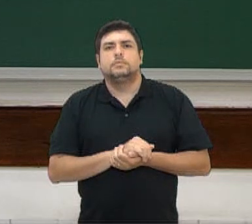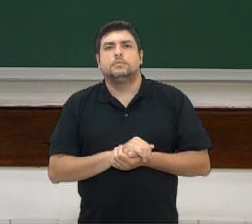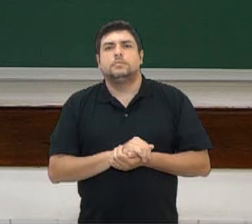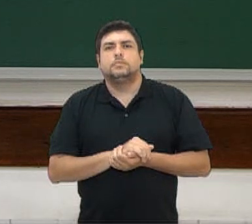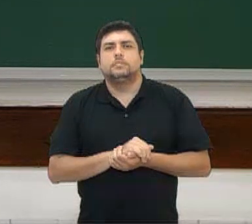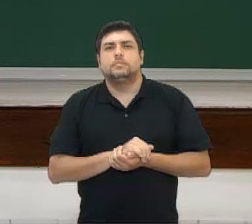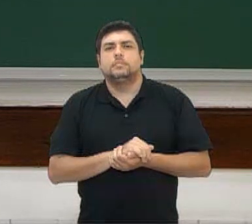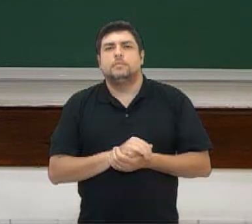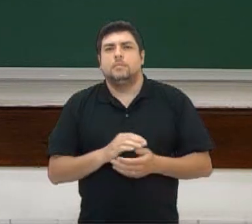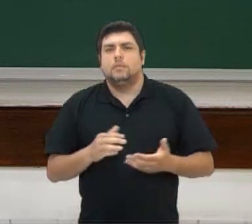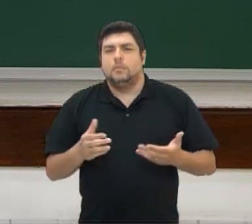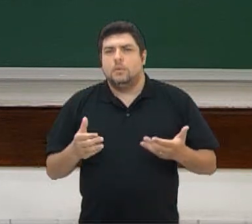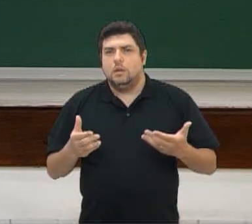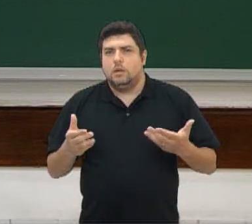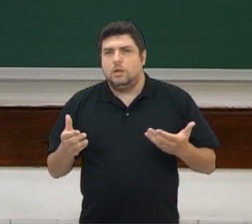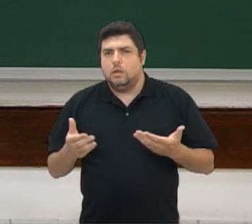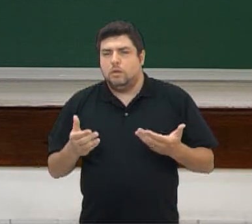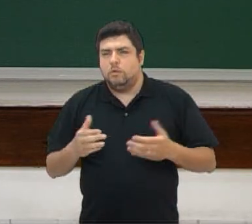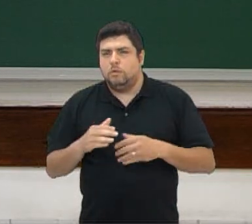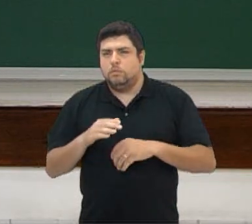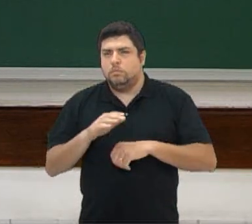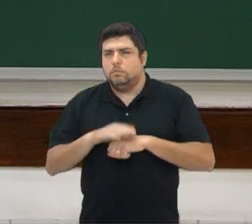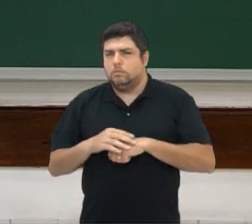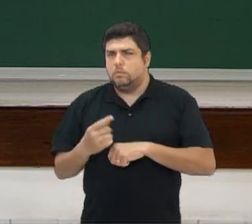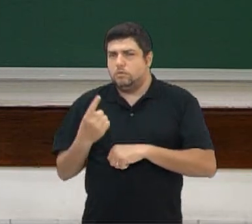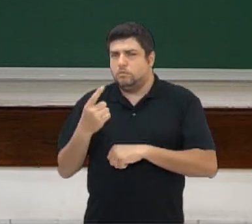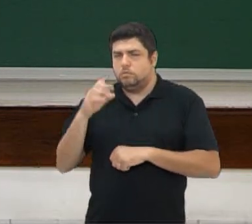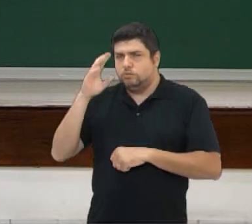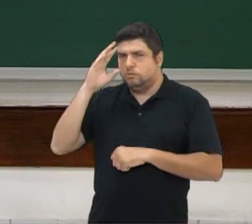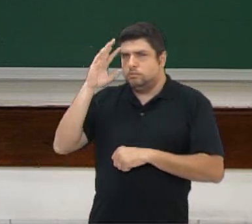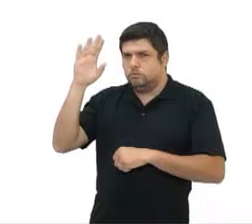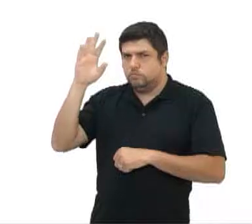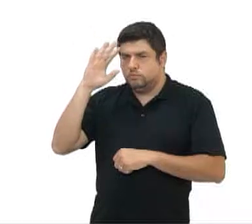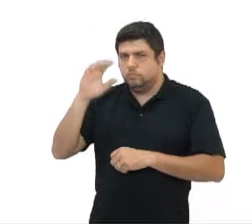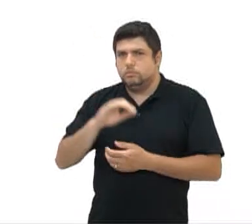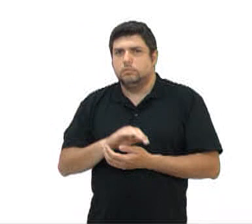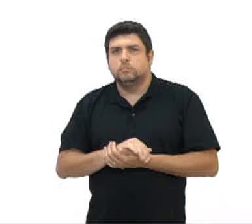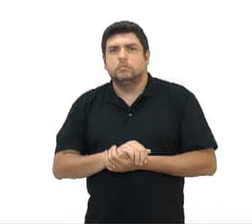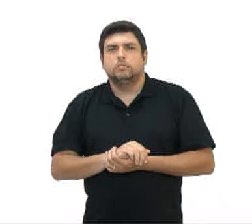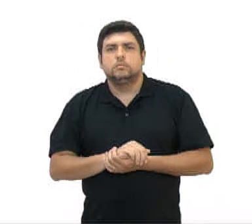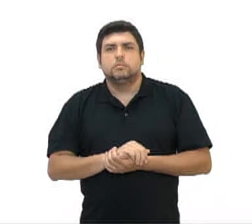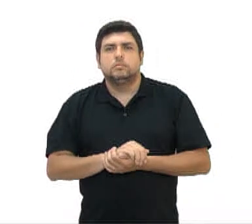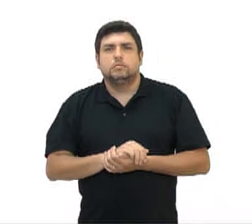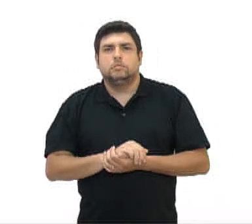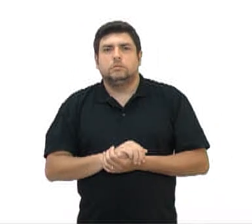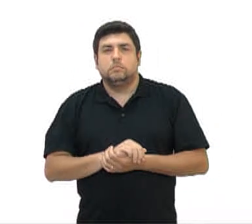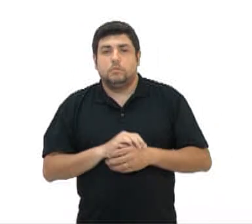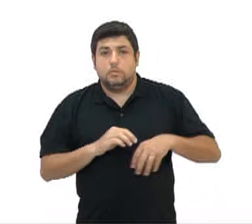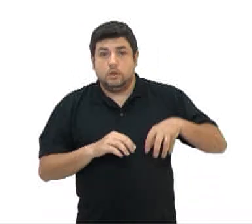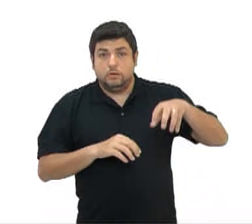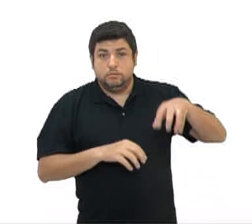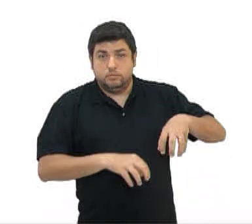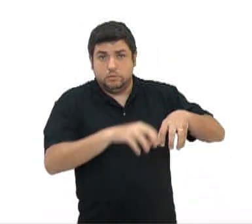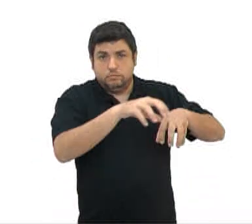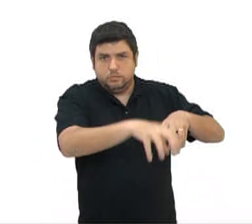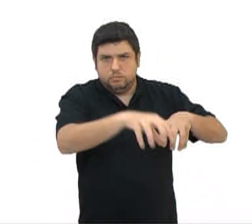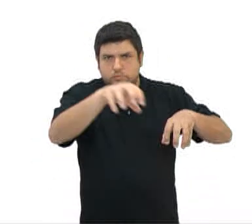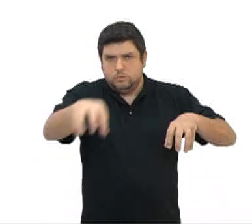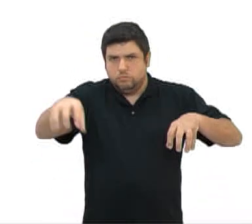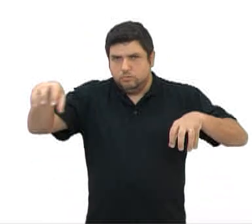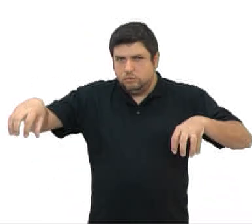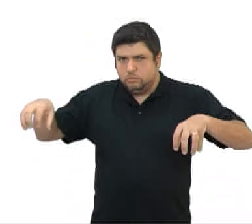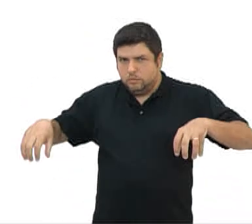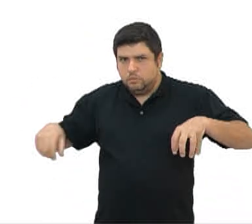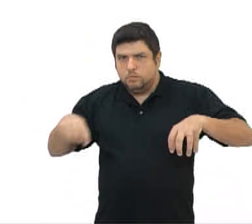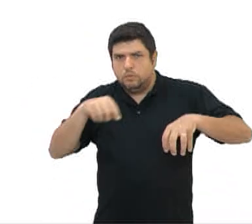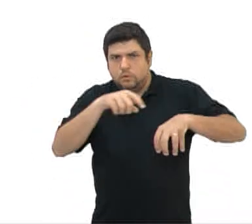uma fala teórica e, na sequência, vamos dar, né, continuidade. Os estabelecimentos fechados por muros que delimitam